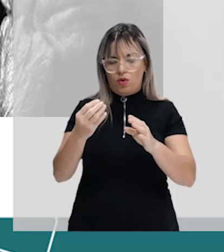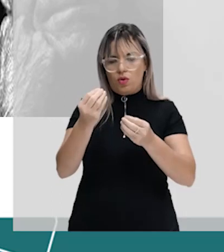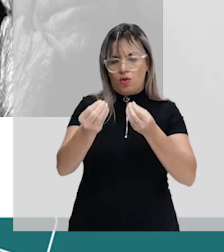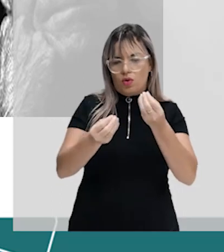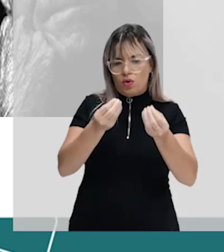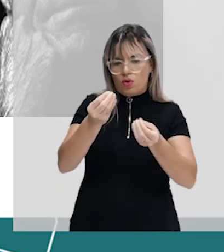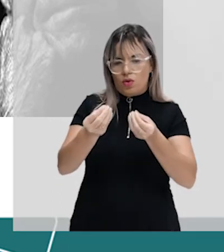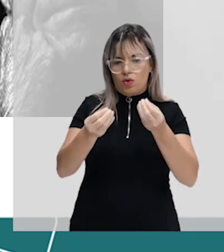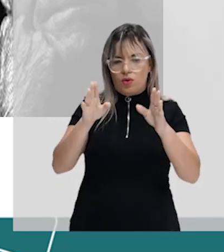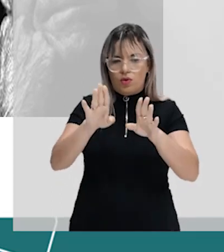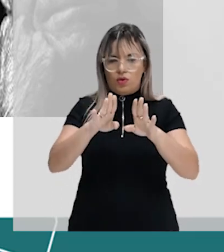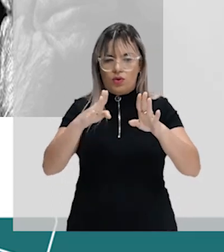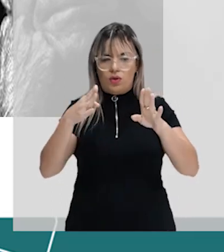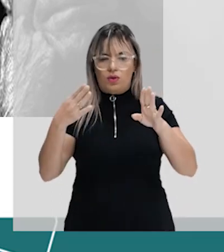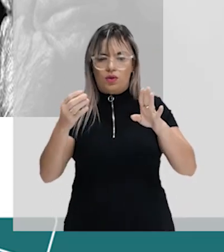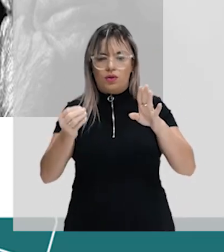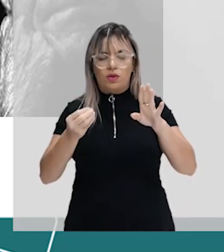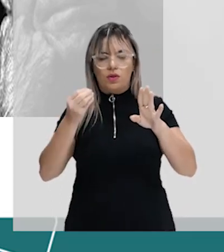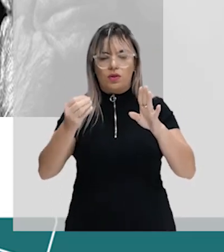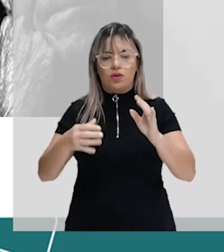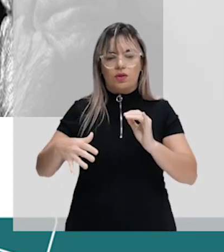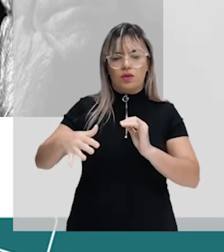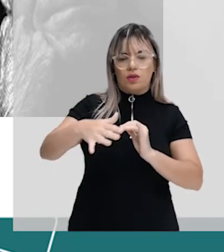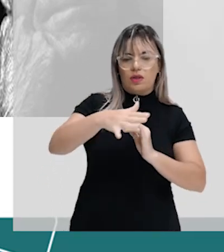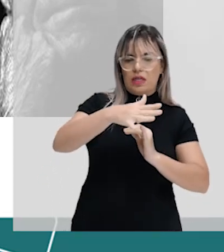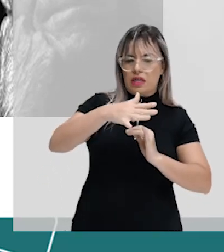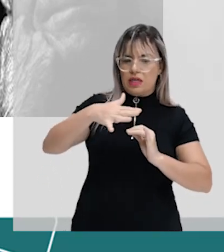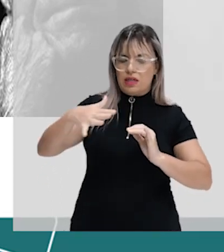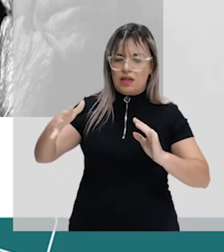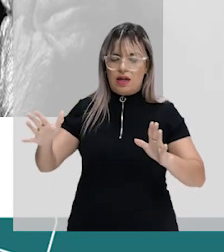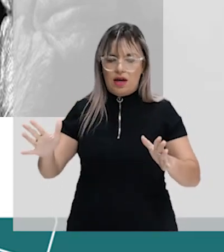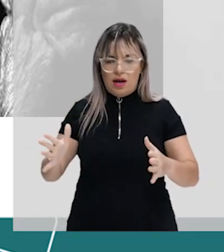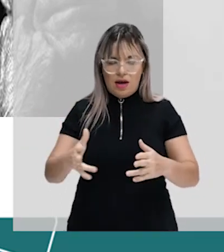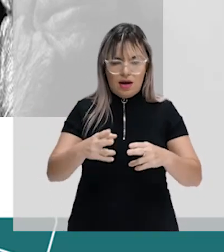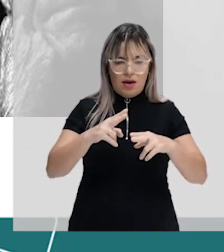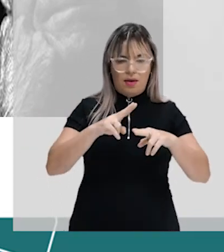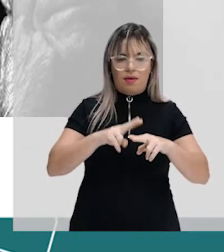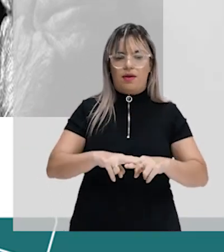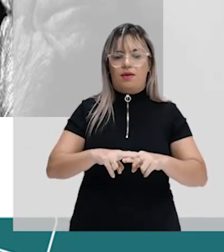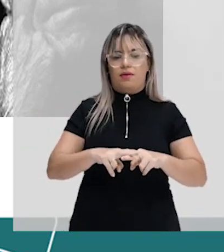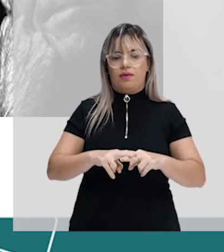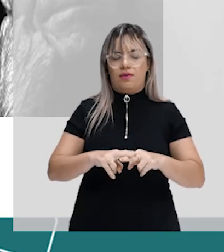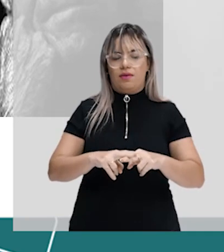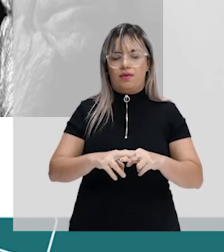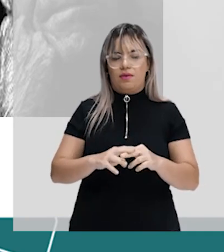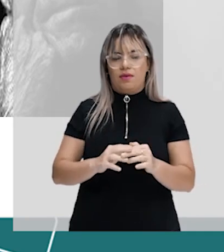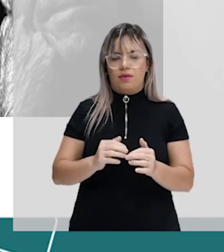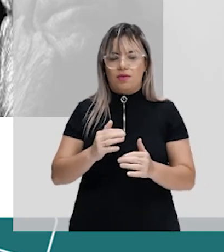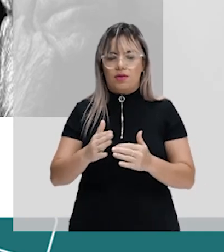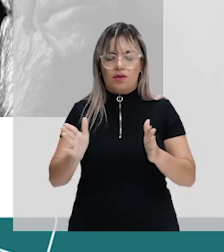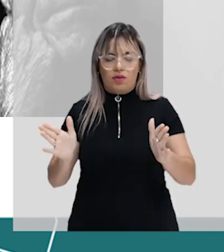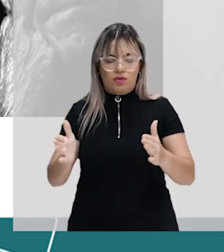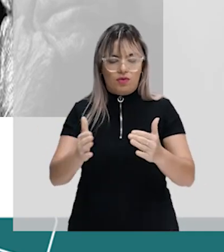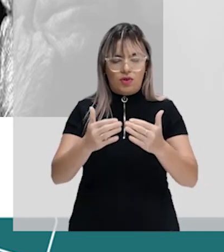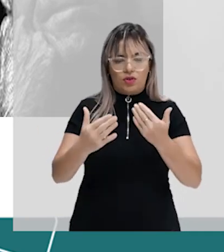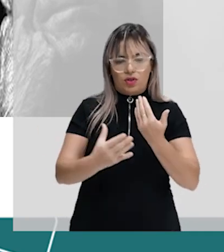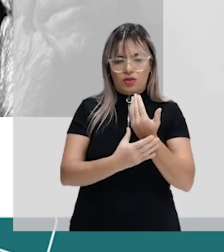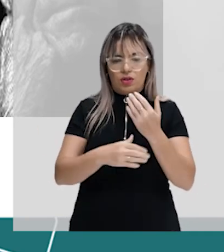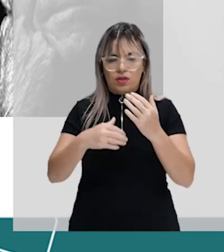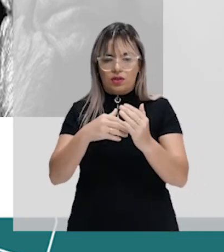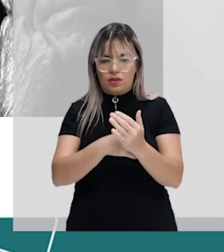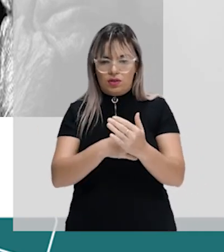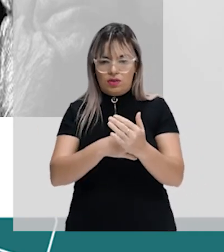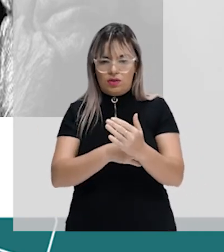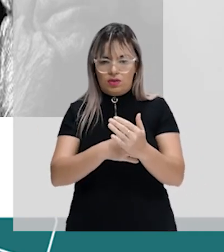fechar secretos. Construir portas abertas em portas. É uma produção aqui.